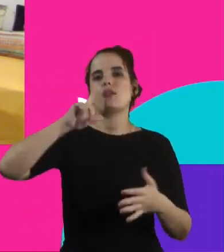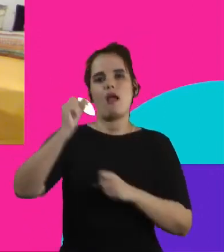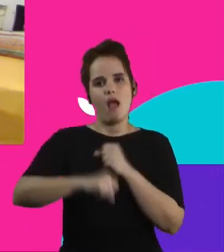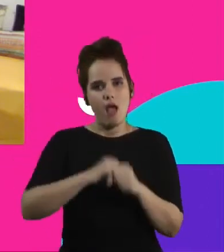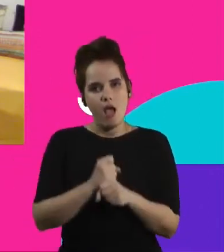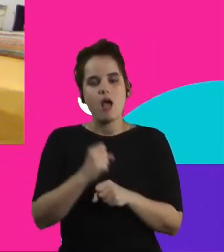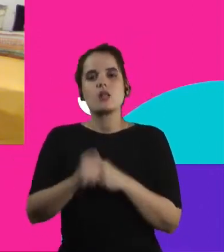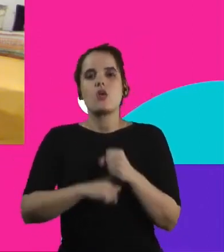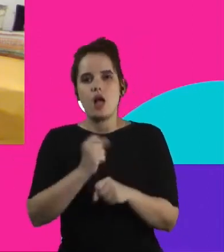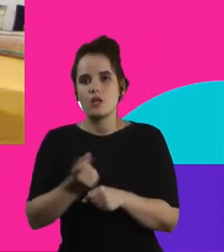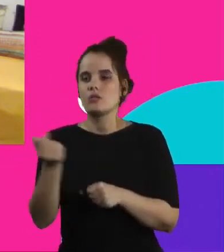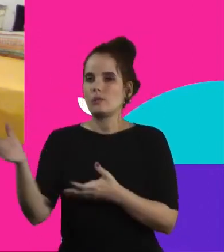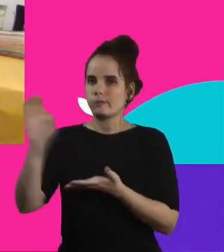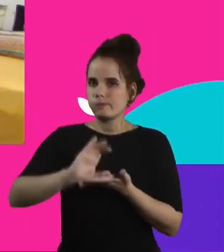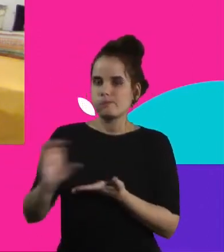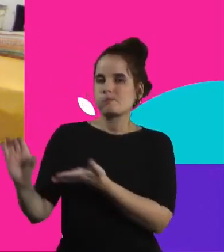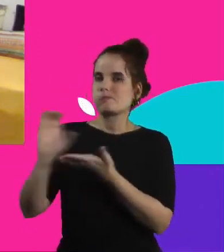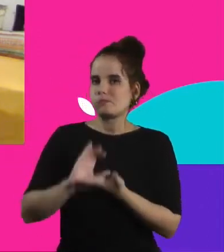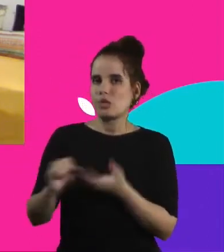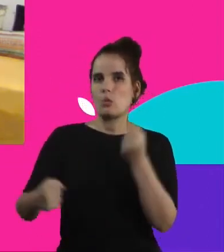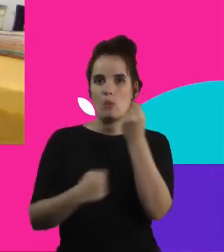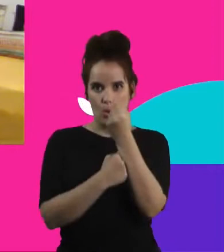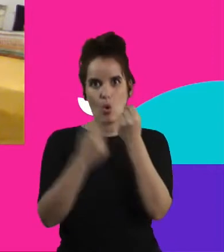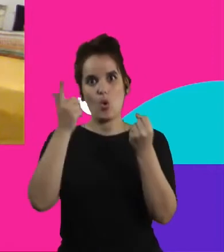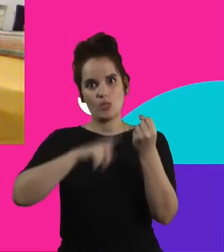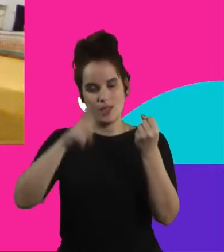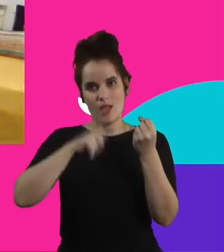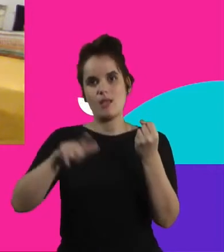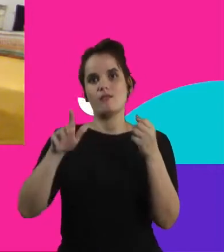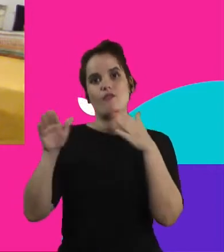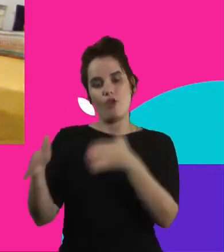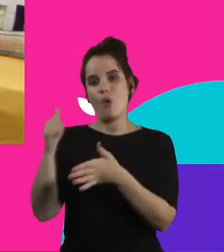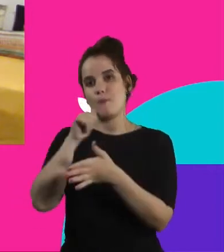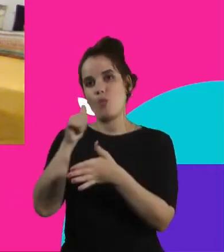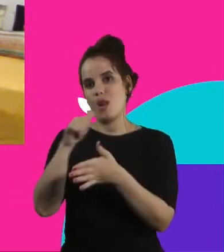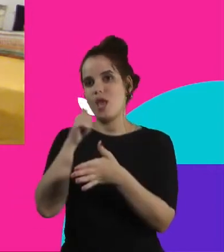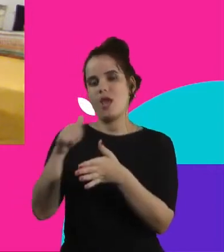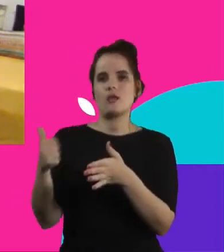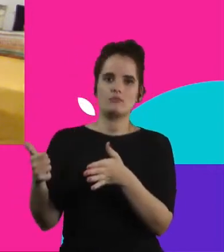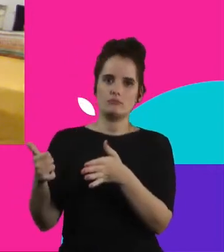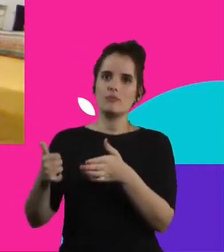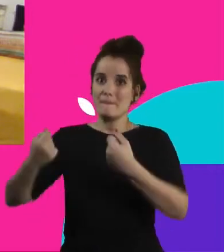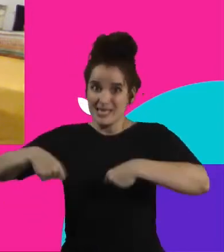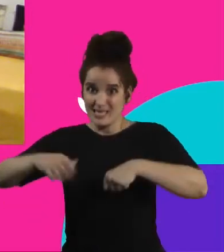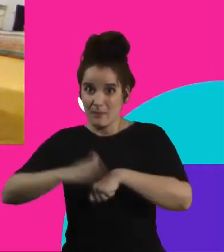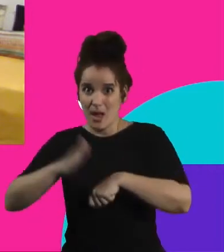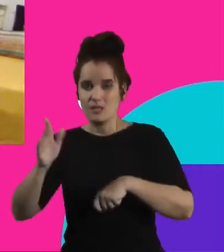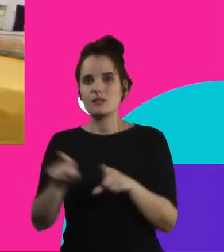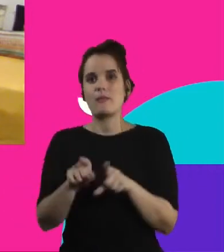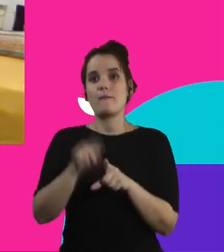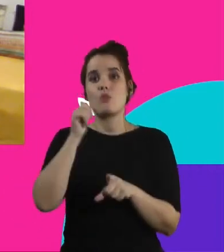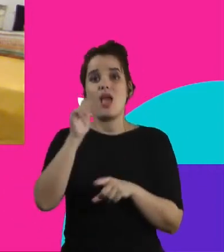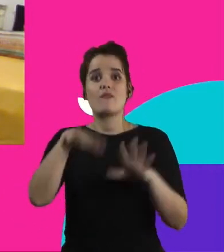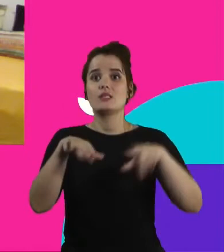mais financiamento para ajudar a gente a dar mais suporte também, focar em mulheres mais vulneráveis e, efetivamente, trazer mulheres que talvez não tivessem